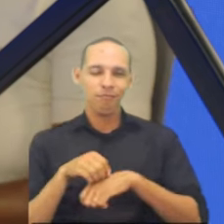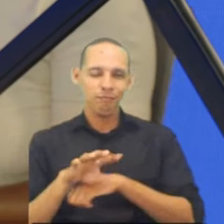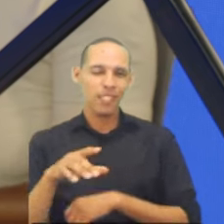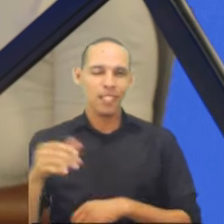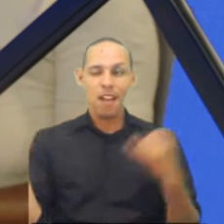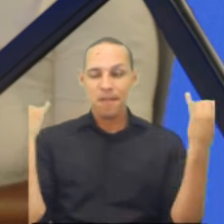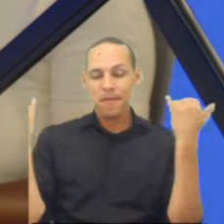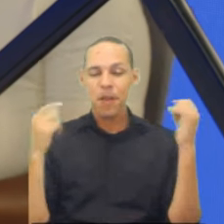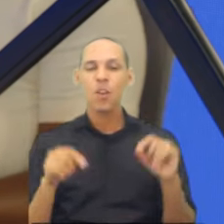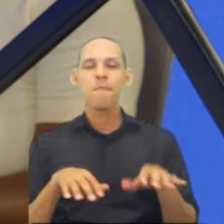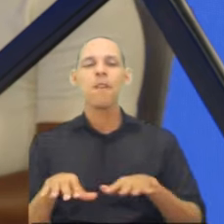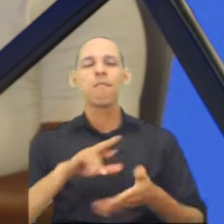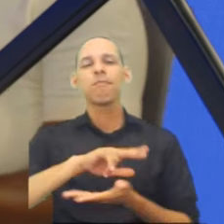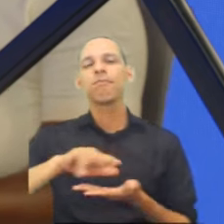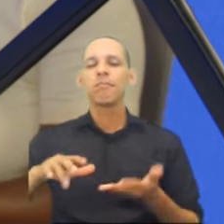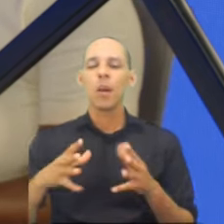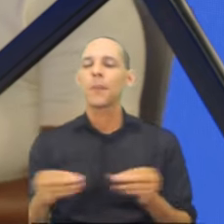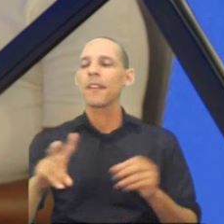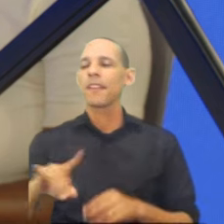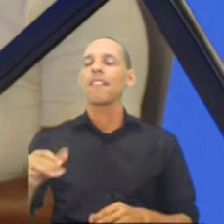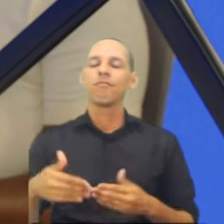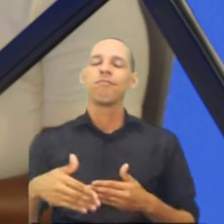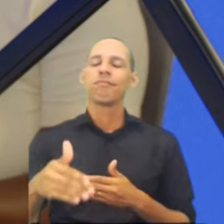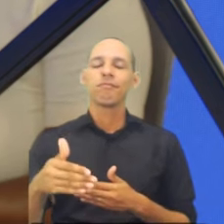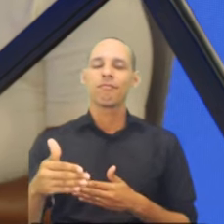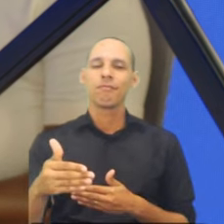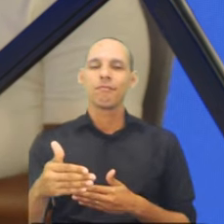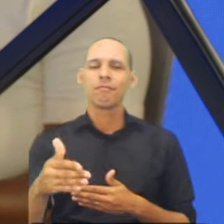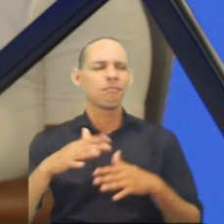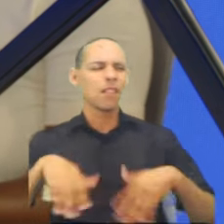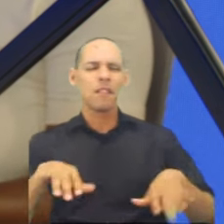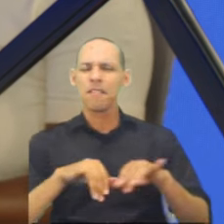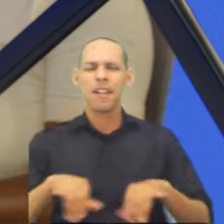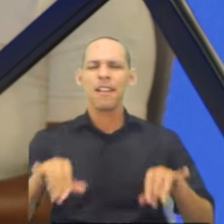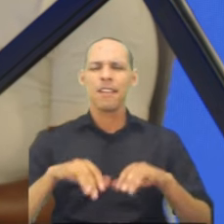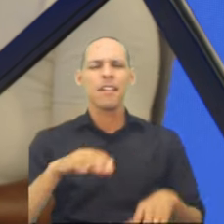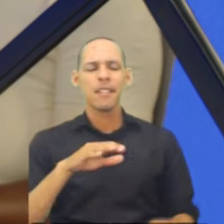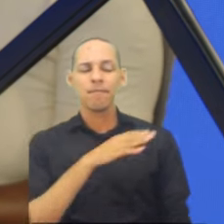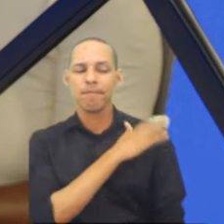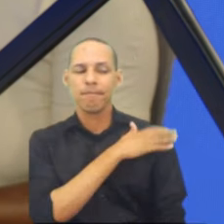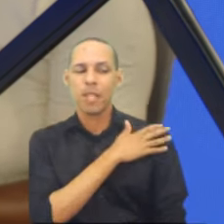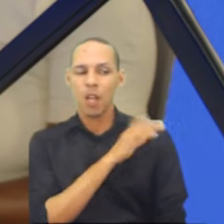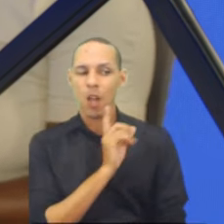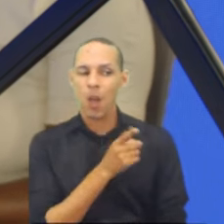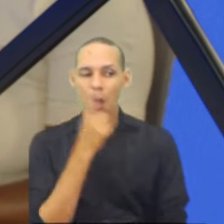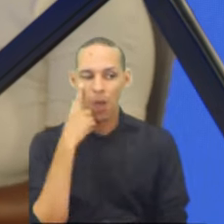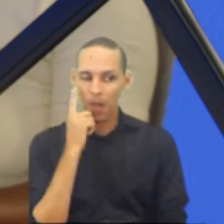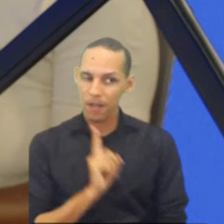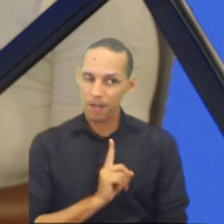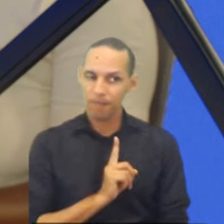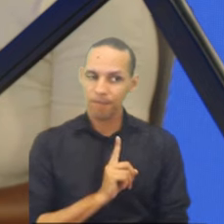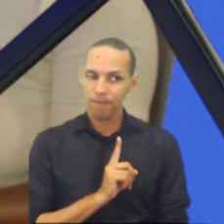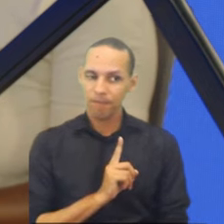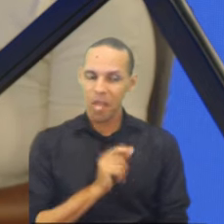como recado que o movimento de diversidade ele vai sumir toda hora as pessoas estão falando sobre isso toda hora alguém vem me bate no meu ombro e fala assim